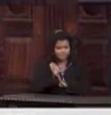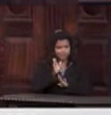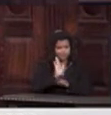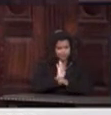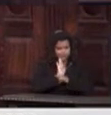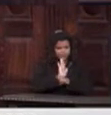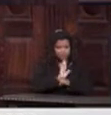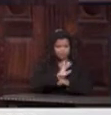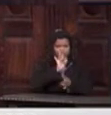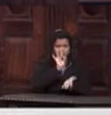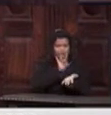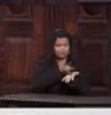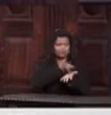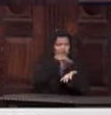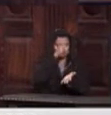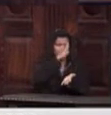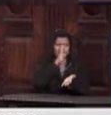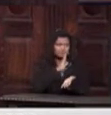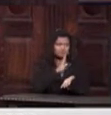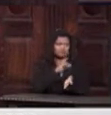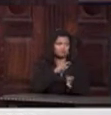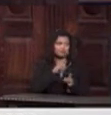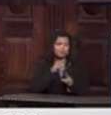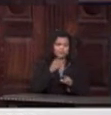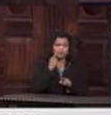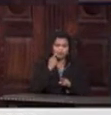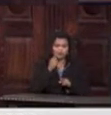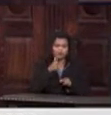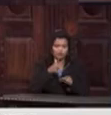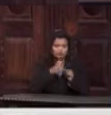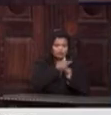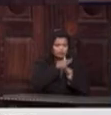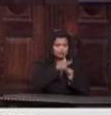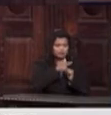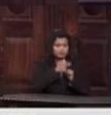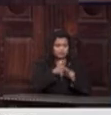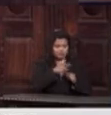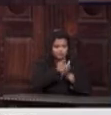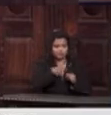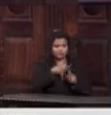ajude a impedir mais esse crime contra a pátria e o povo brasileiro. Muito obrigado.